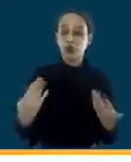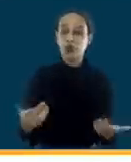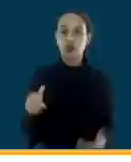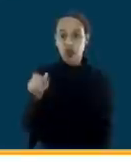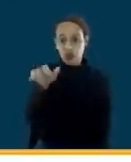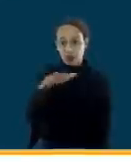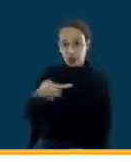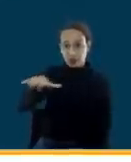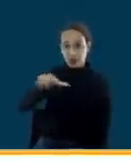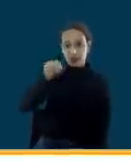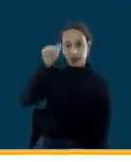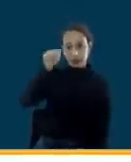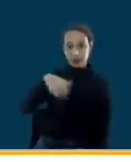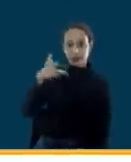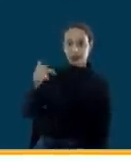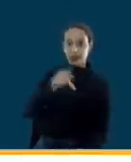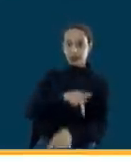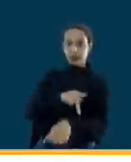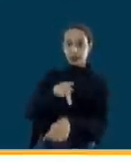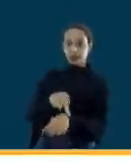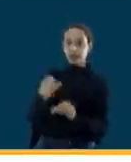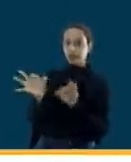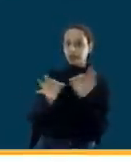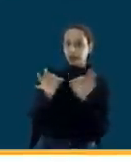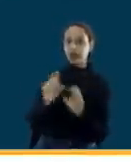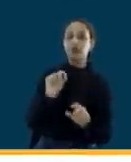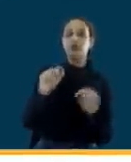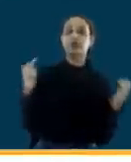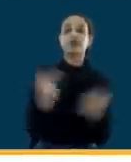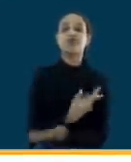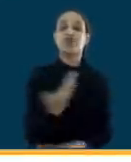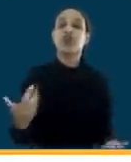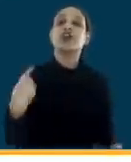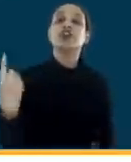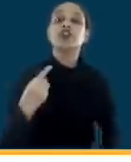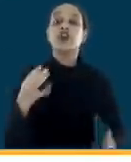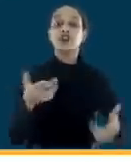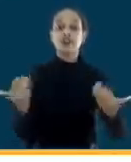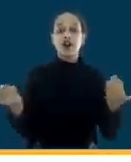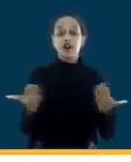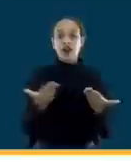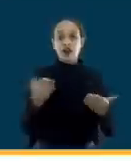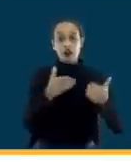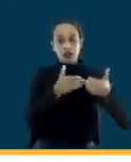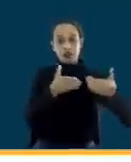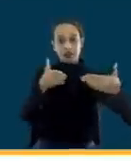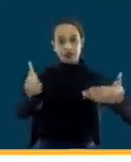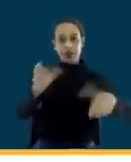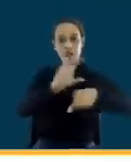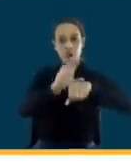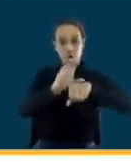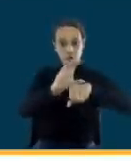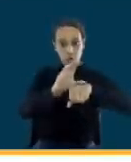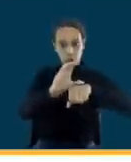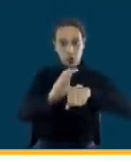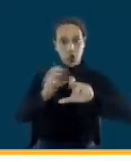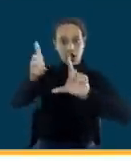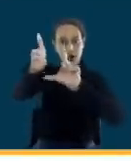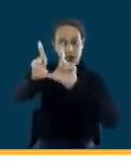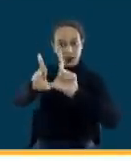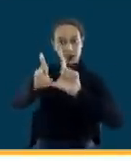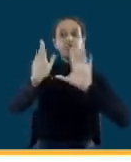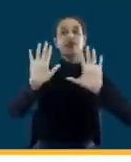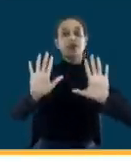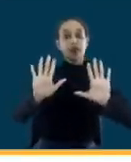dessa construção pedagógica. O que acontece? Nós estamos fazendo essa aula inaugural aberta, nós vamos seguir com mais 4 aulas, dias 3,